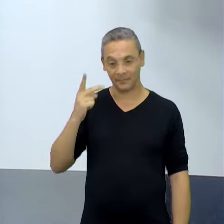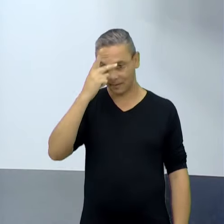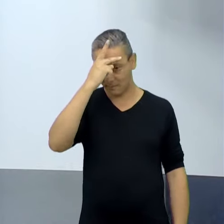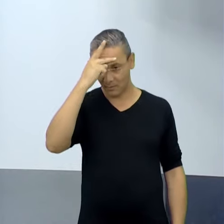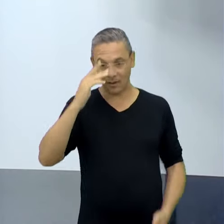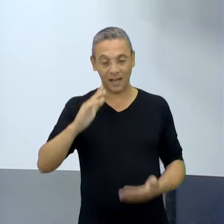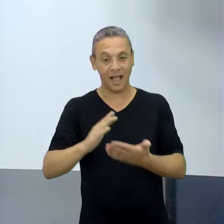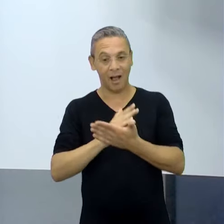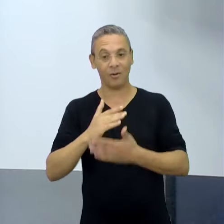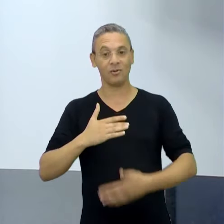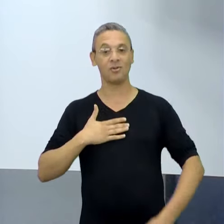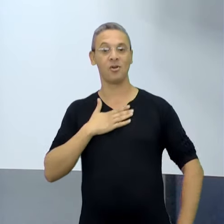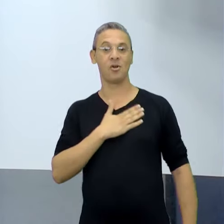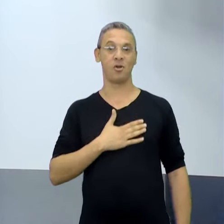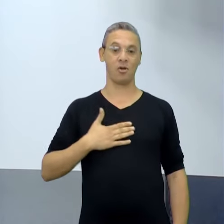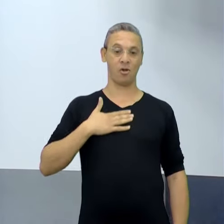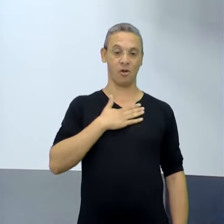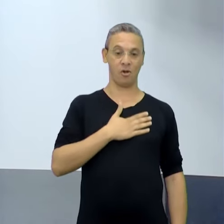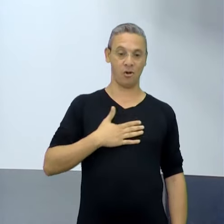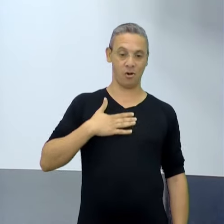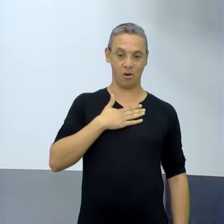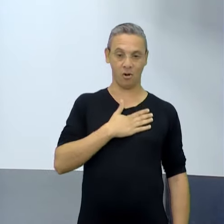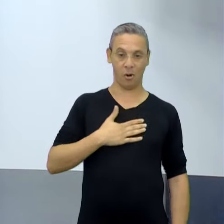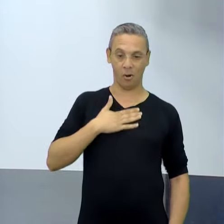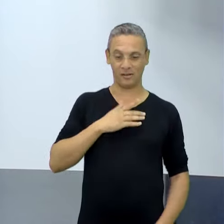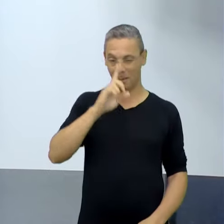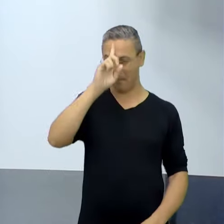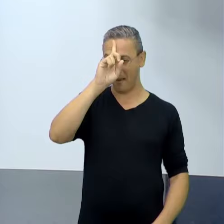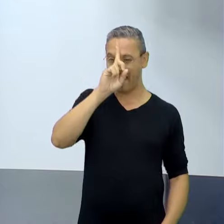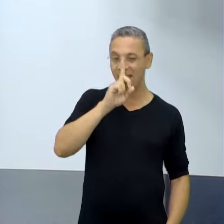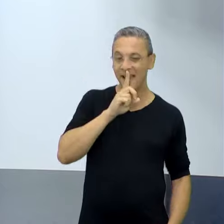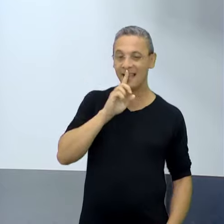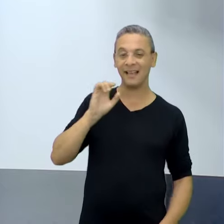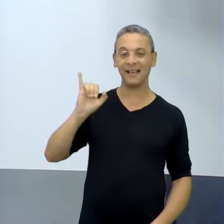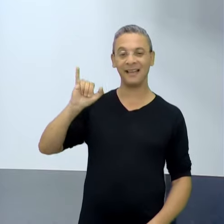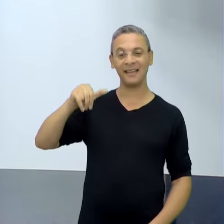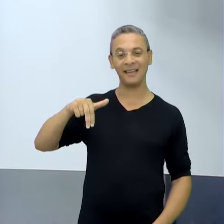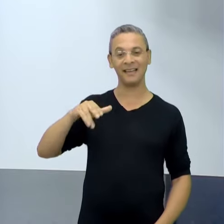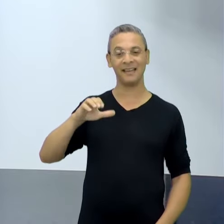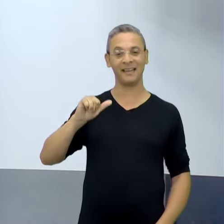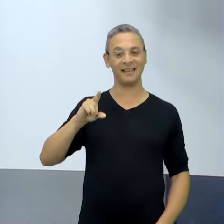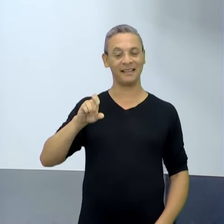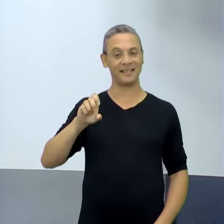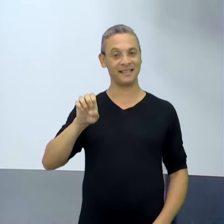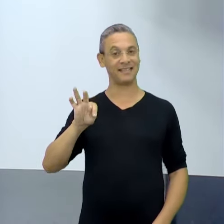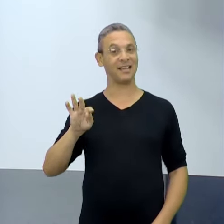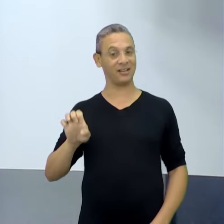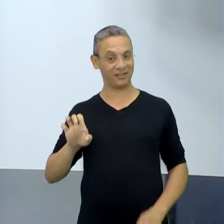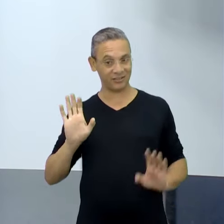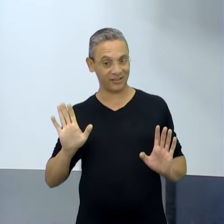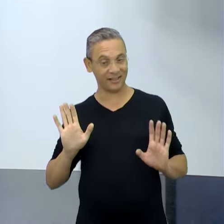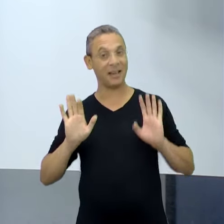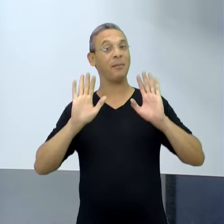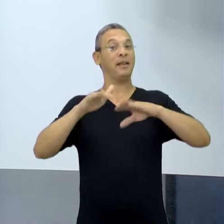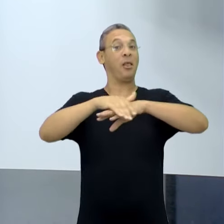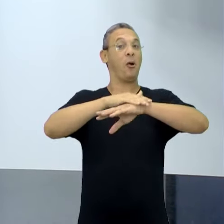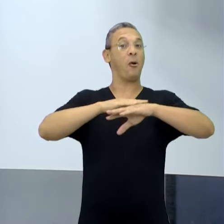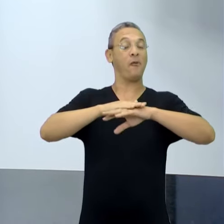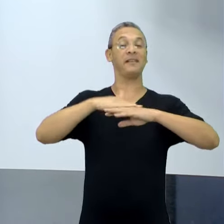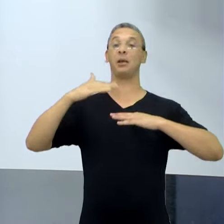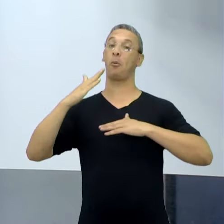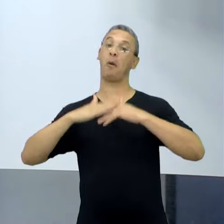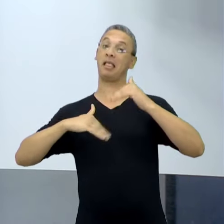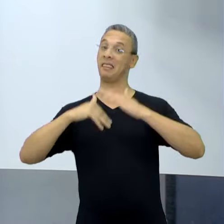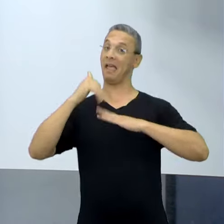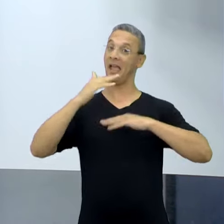gosta muito mais da lâmpada incandescente do que a de LED. Mas não é questão de gosto, né? A gente está discutindo a eficiência,